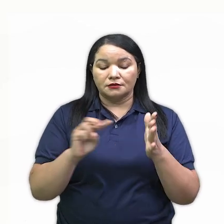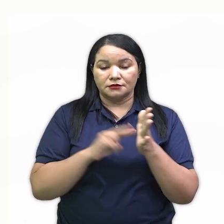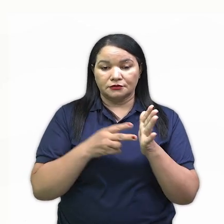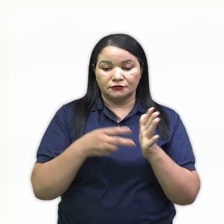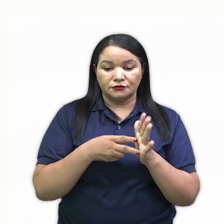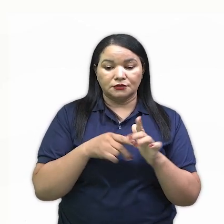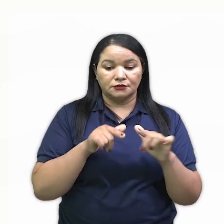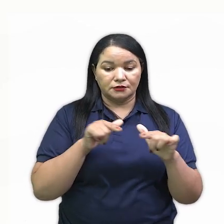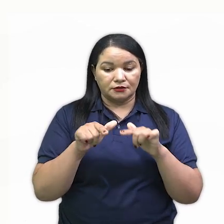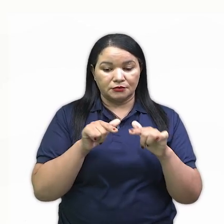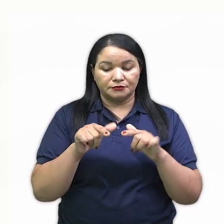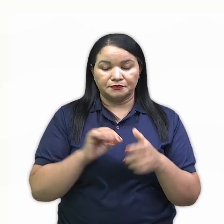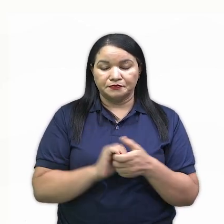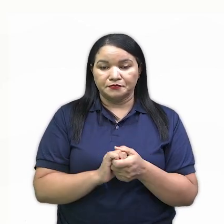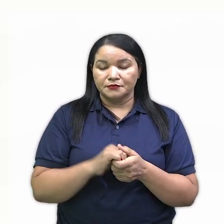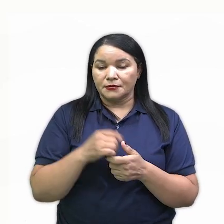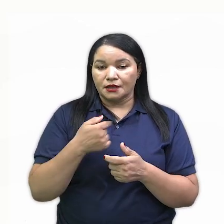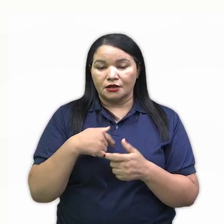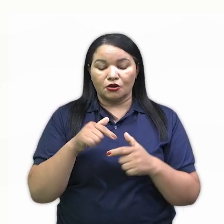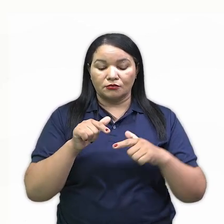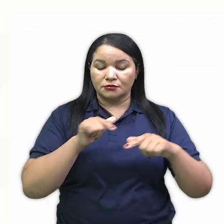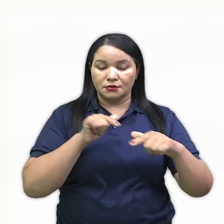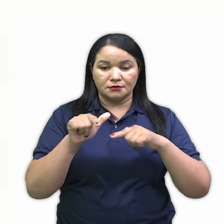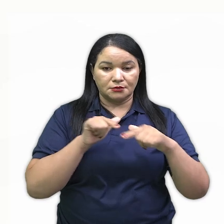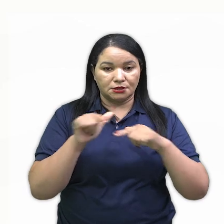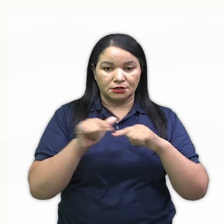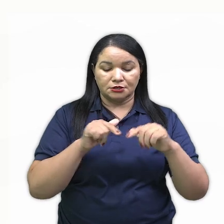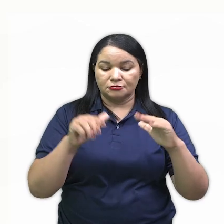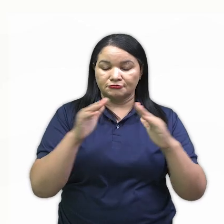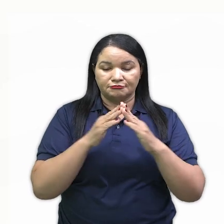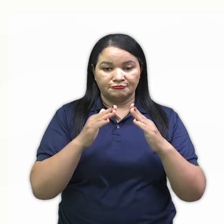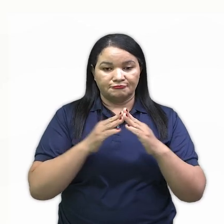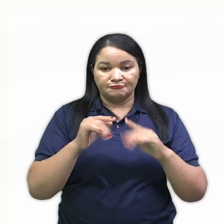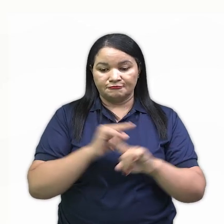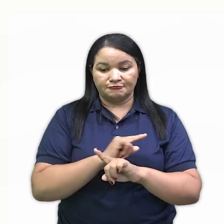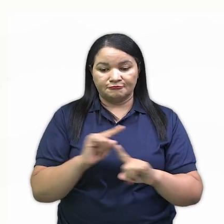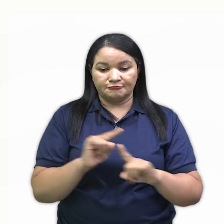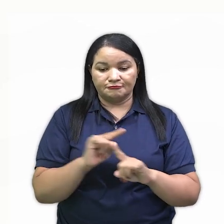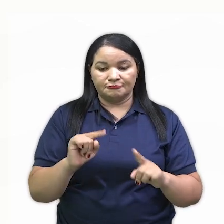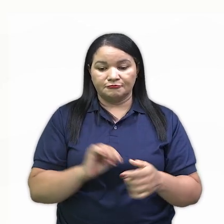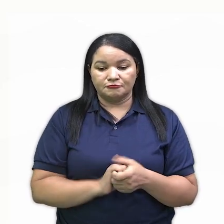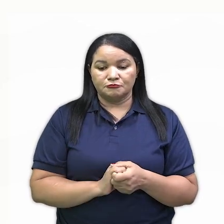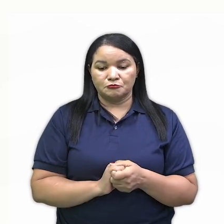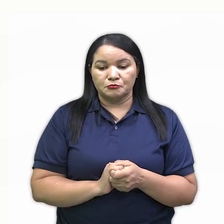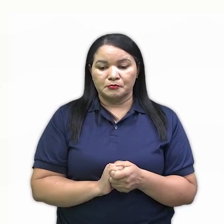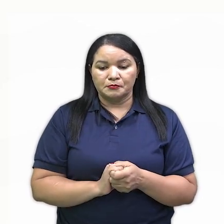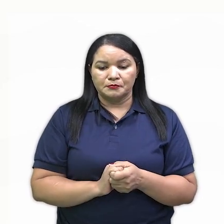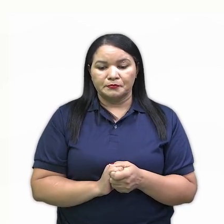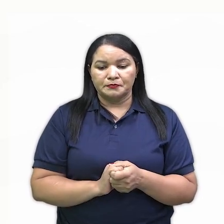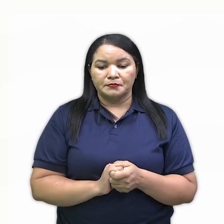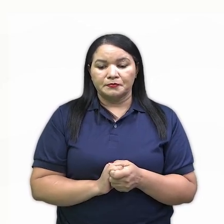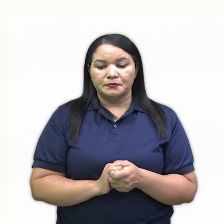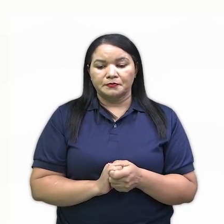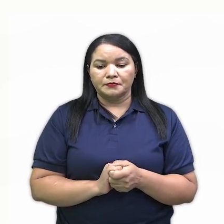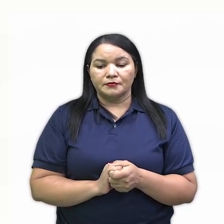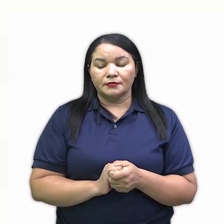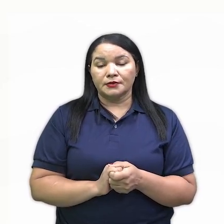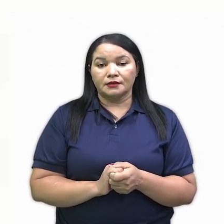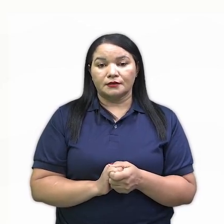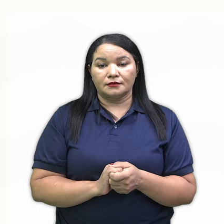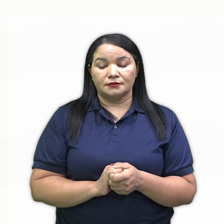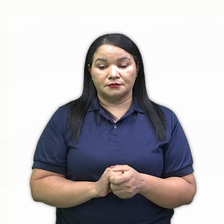home. Eu não estava trabalhando em casa. O que é wasn't, professora?